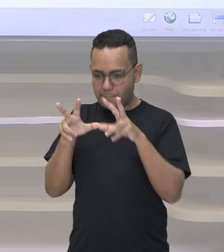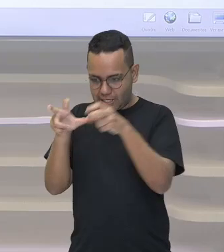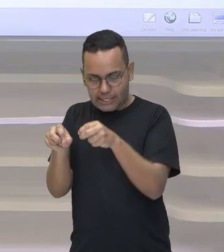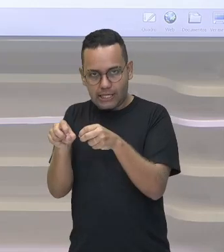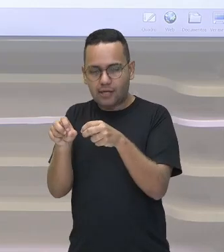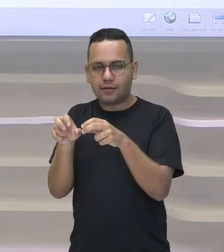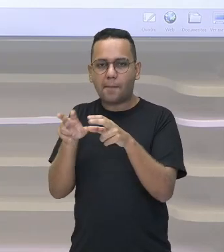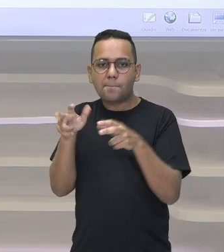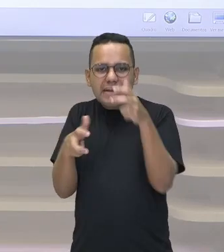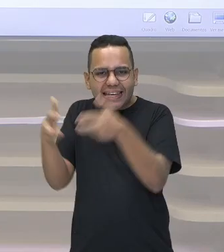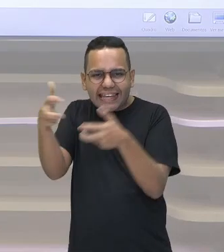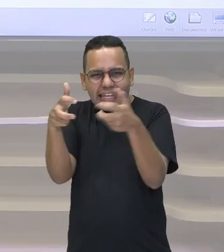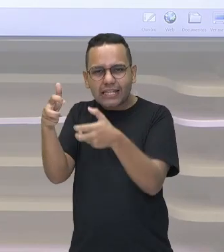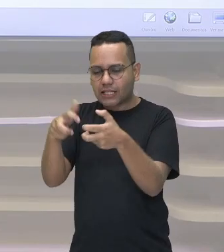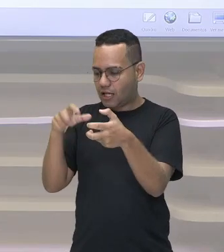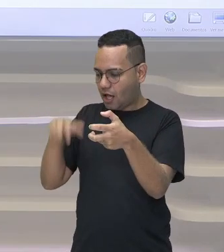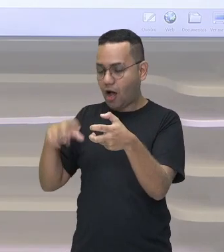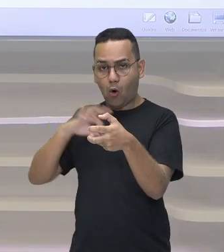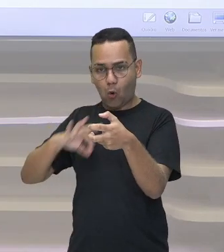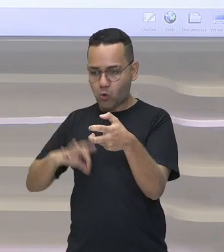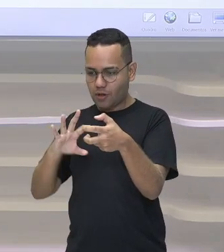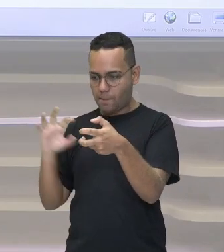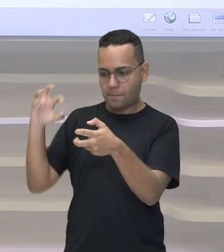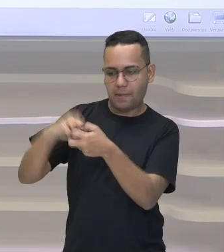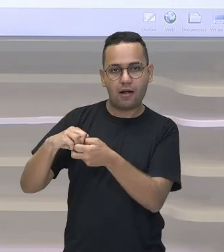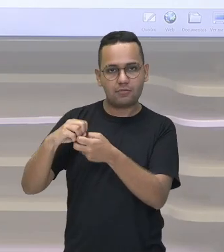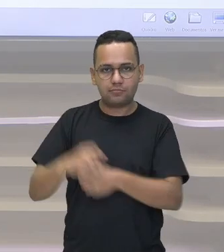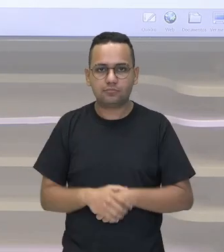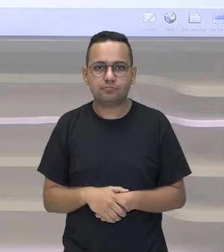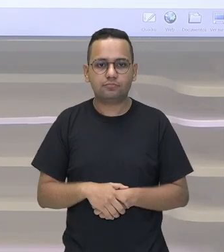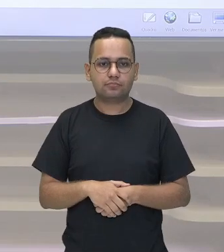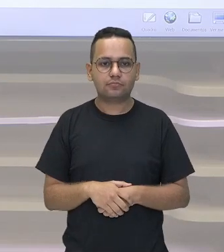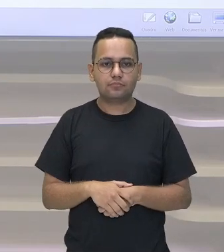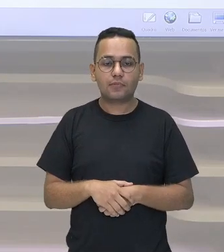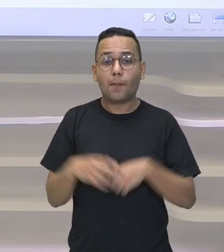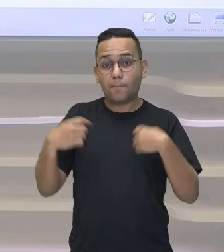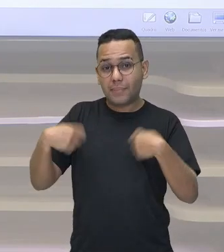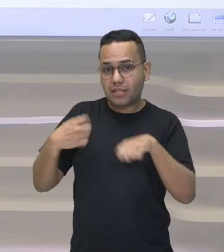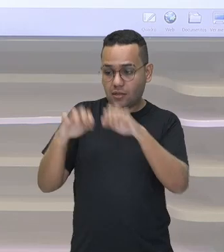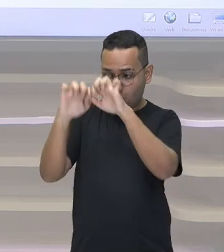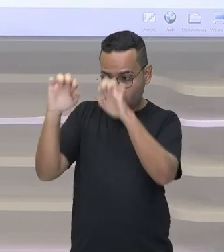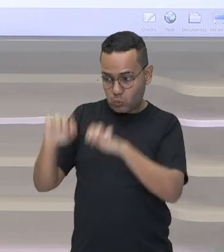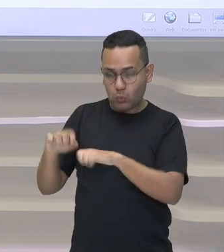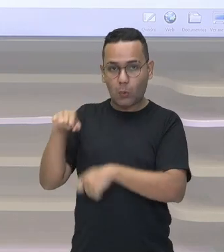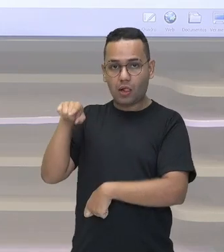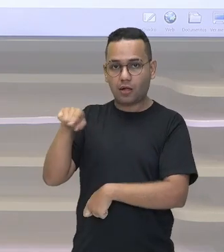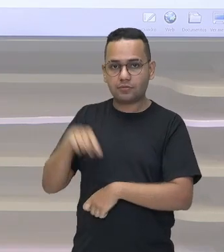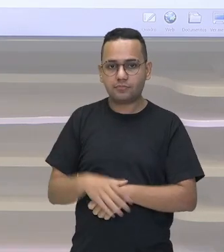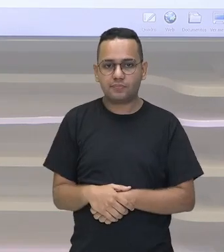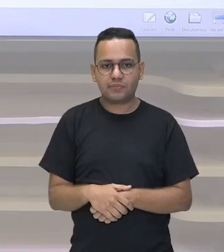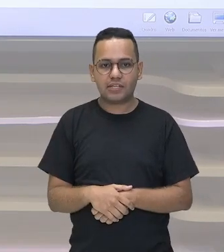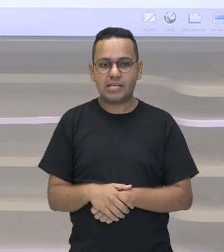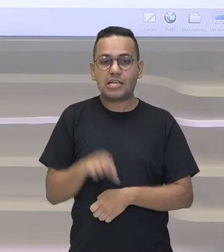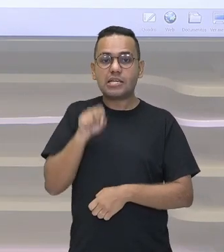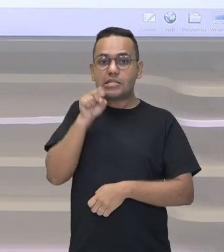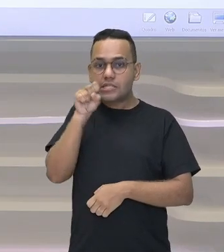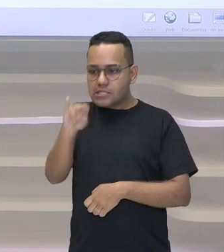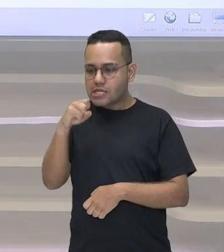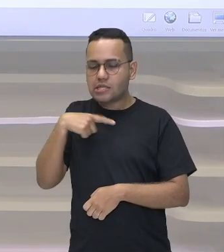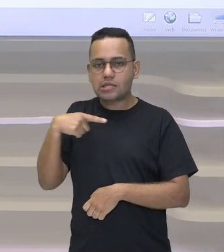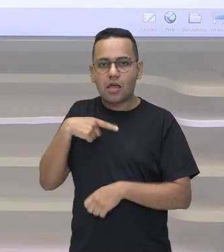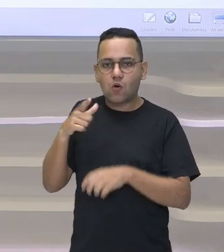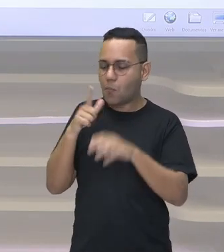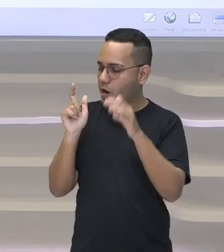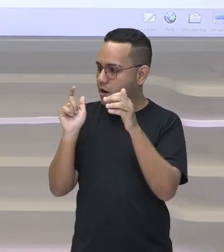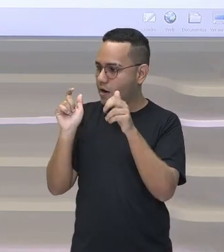precisa estar bem estruturada e se houver qualquer desalinhamento nisso,